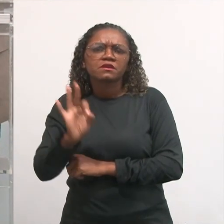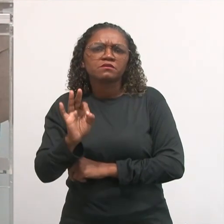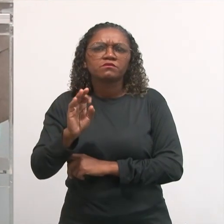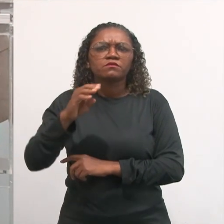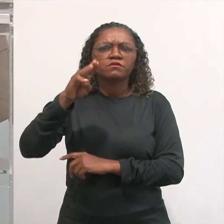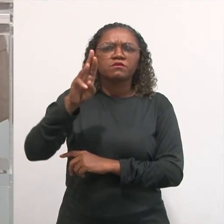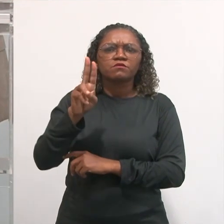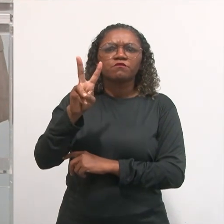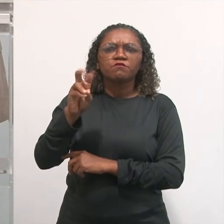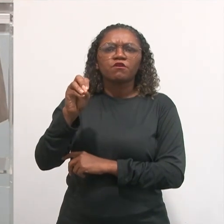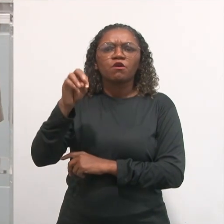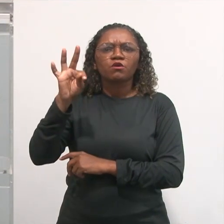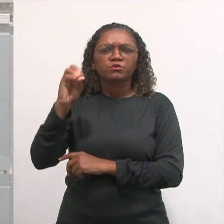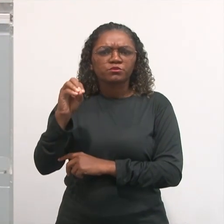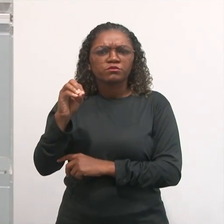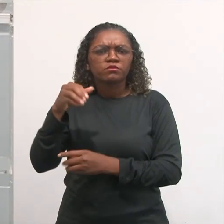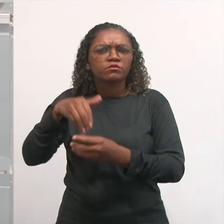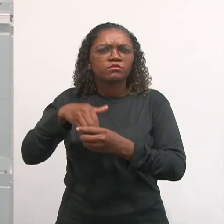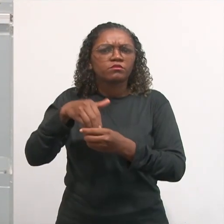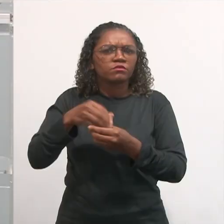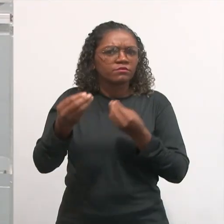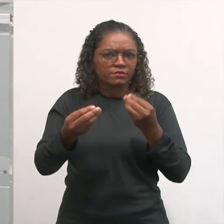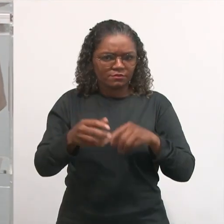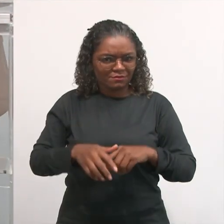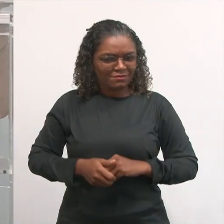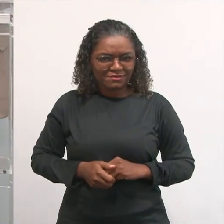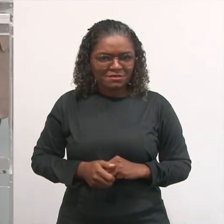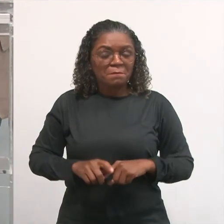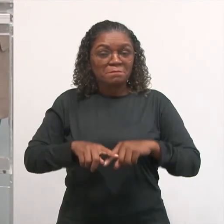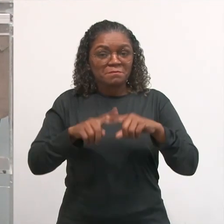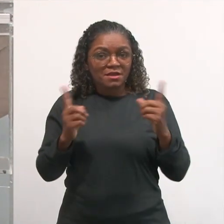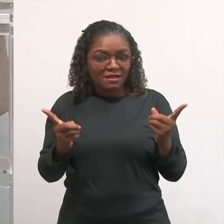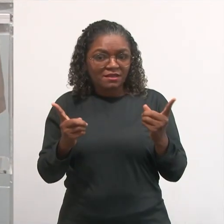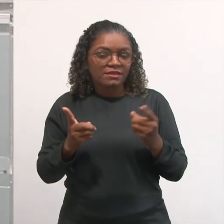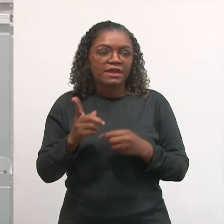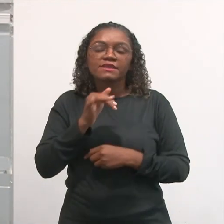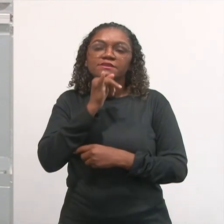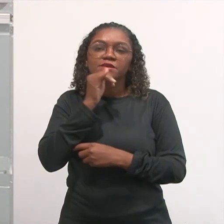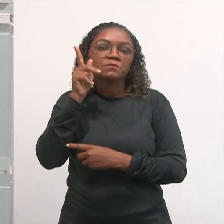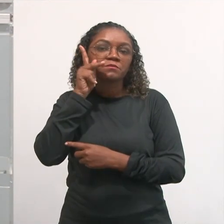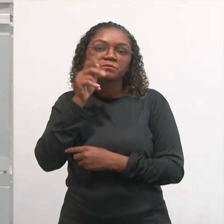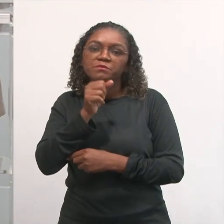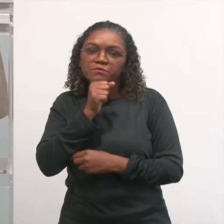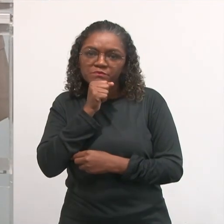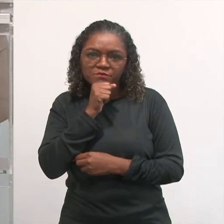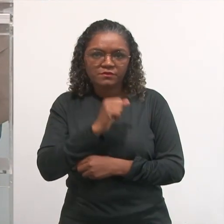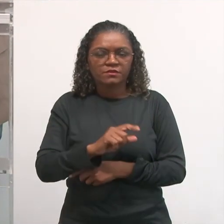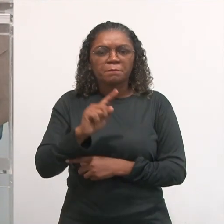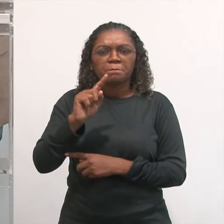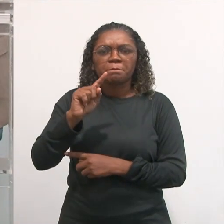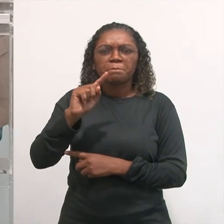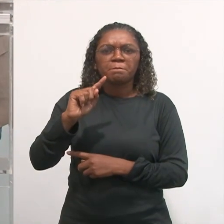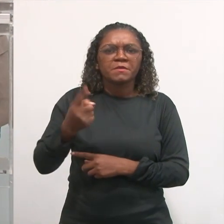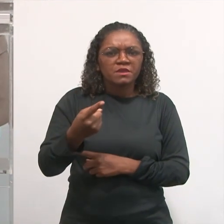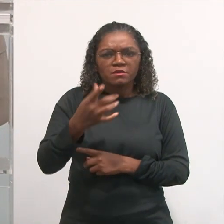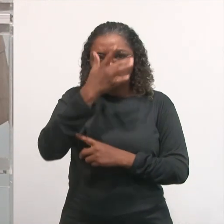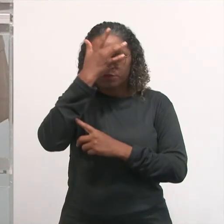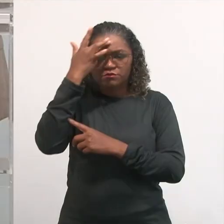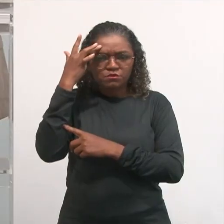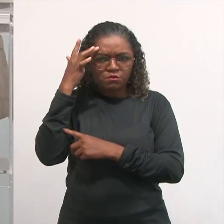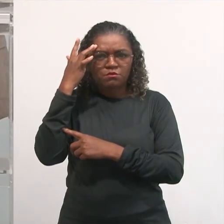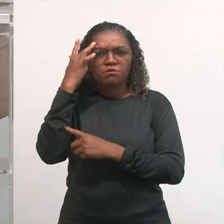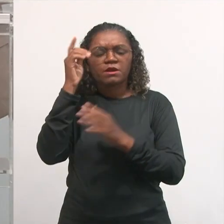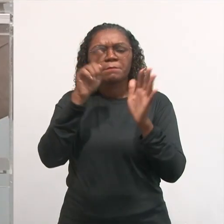município. Então, em vez de entrevistar lá 250 mil eleitores de Porto Velho, ele entrevistou lá 1000, 1500,